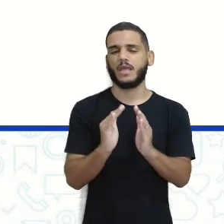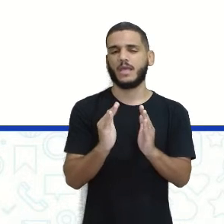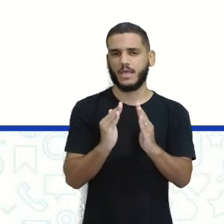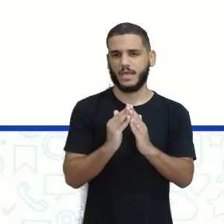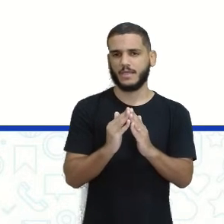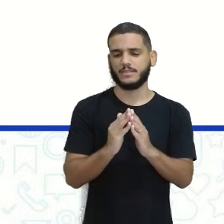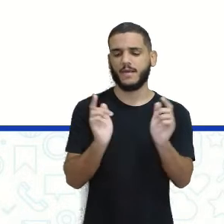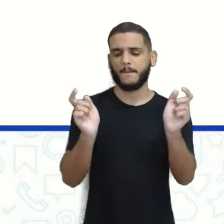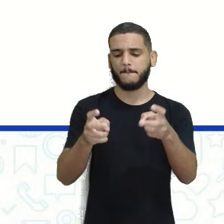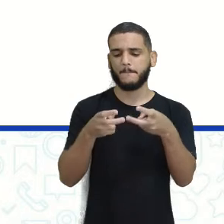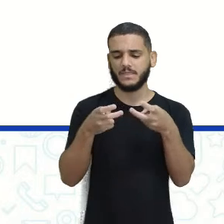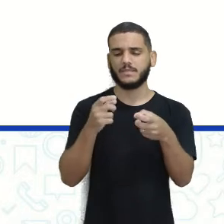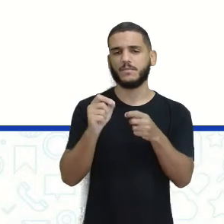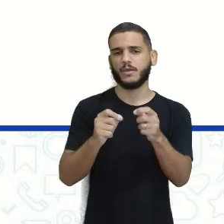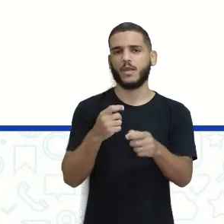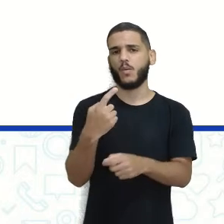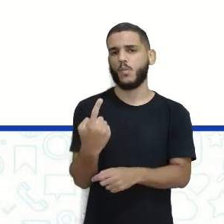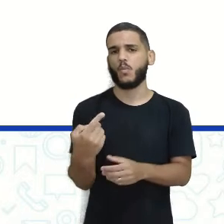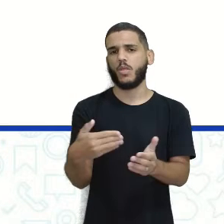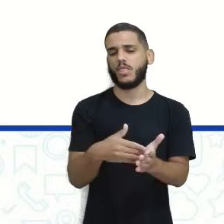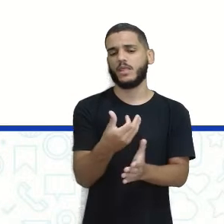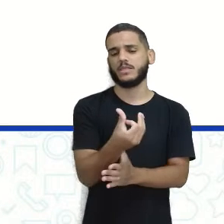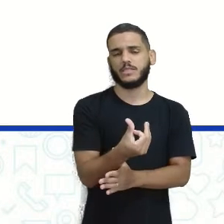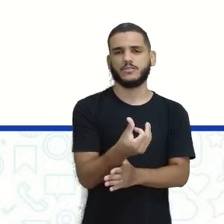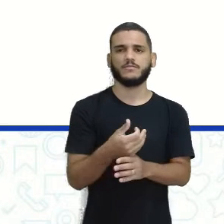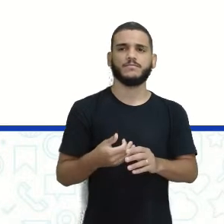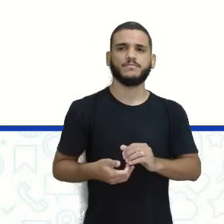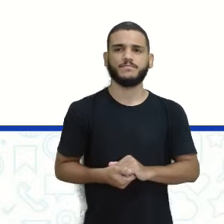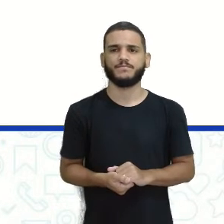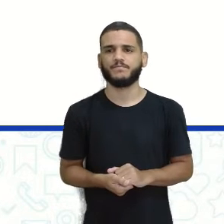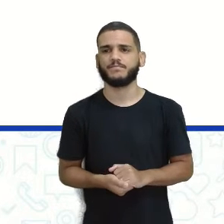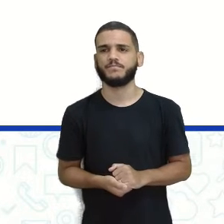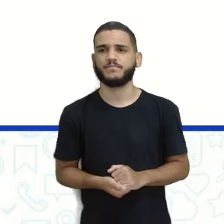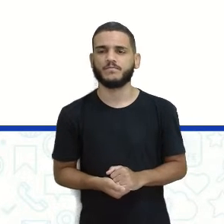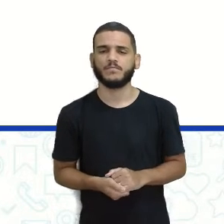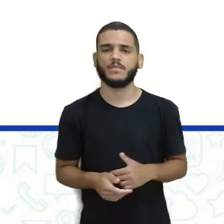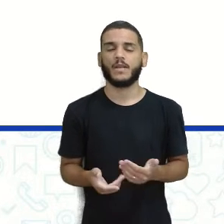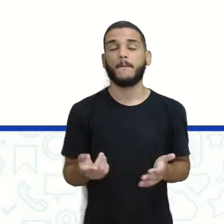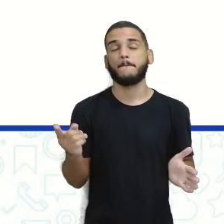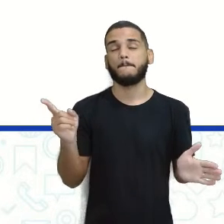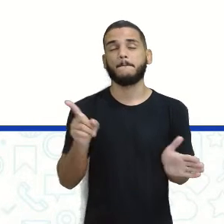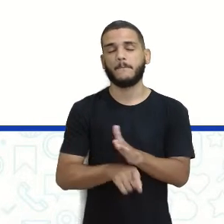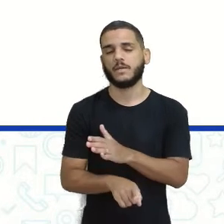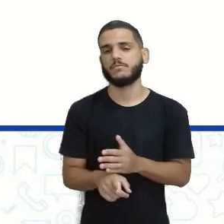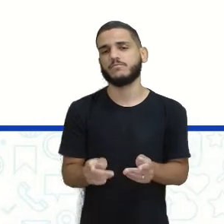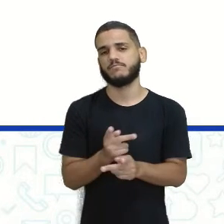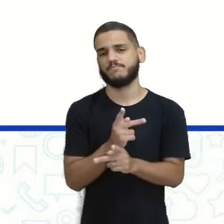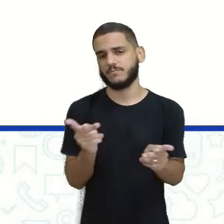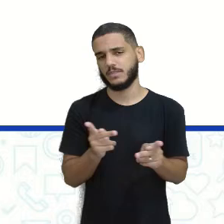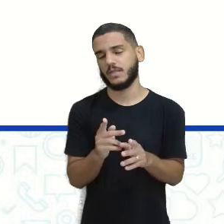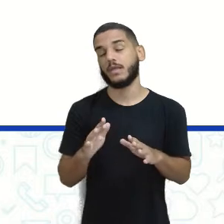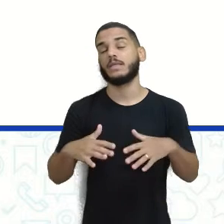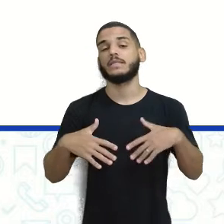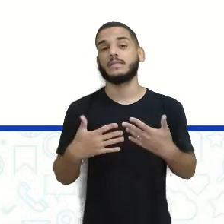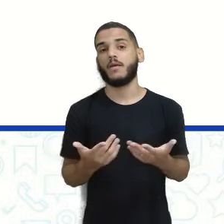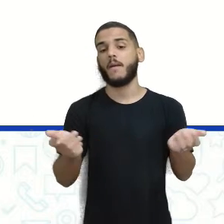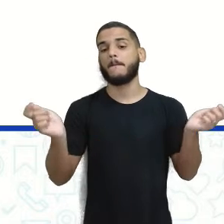isso, que é a numeração de 1 até o número 6. Observe bem. E se eu fizer uma pergunta para vocês? Qual